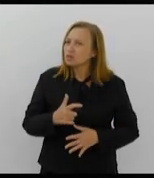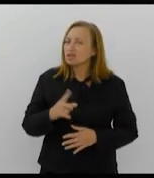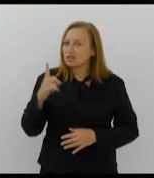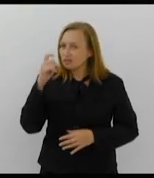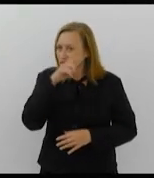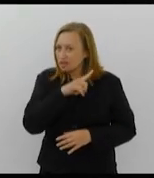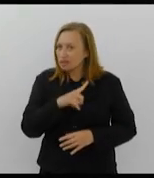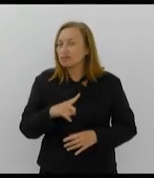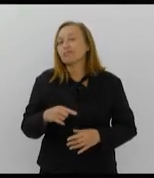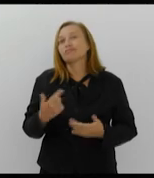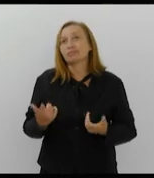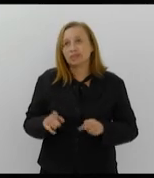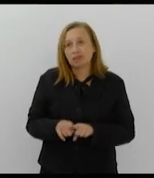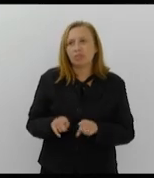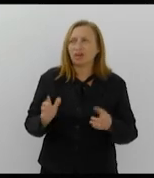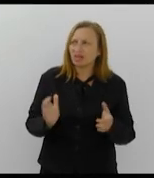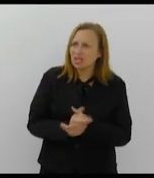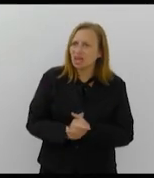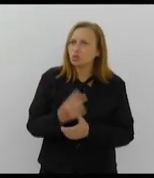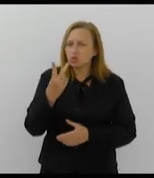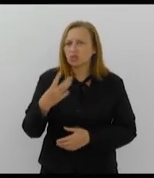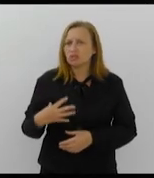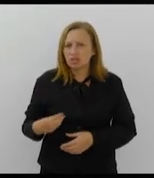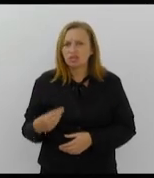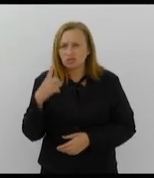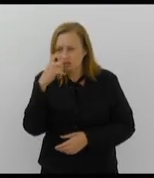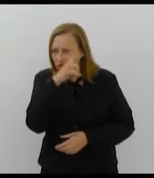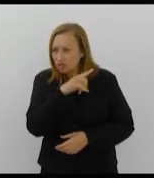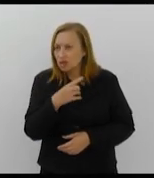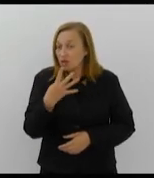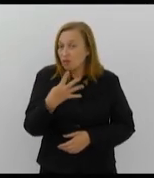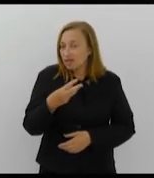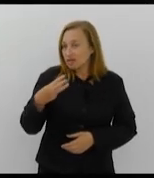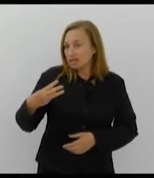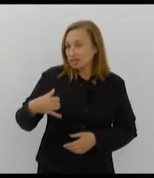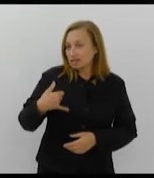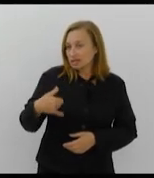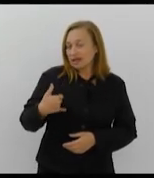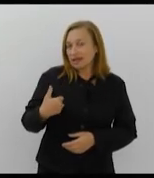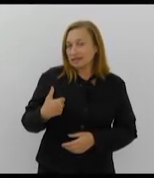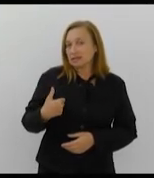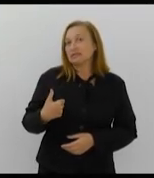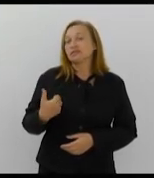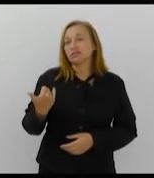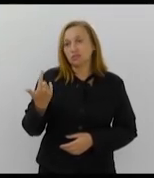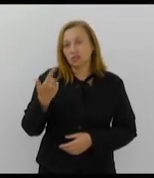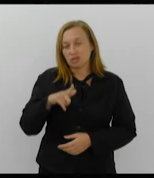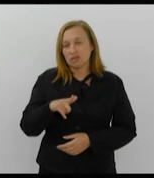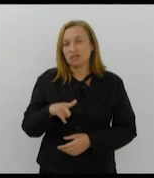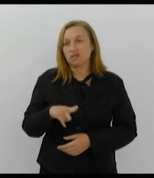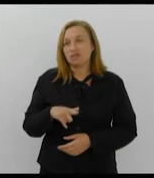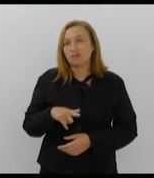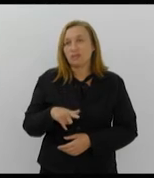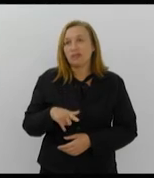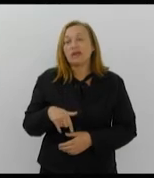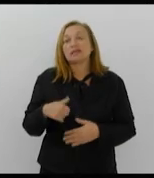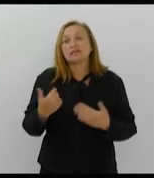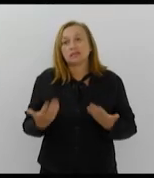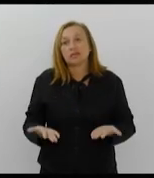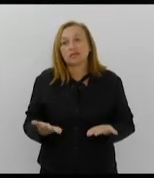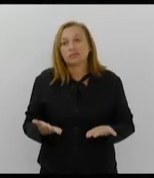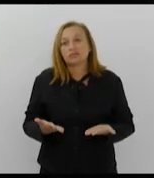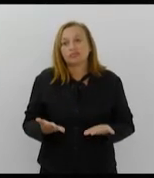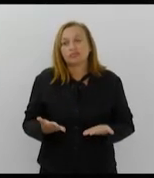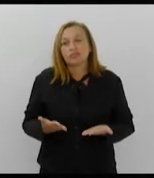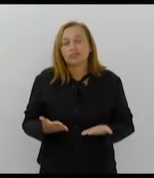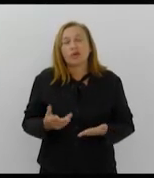mais casado, com dois filhos, com 43 anos que eu tomei posse. Então, e eu